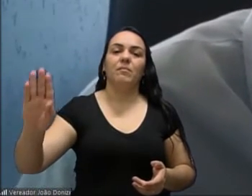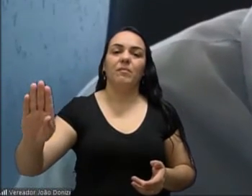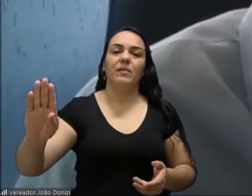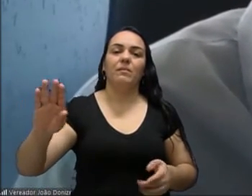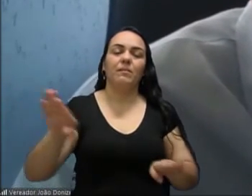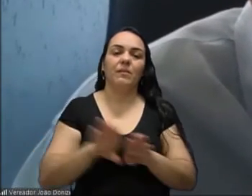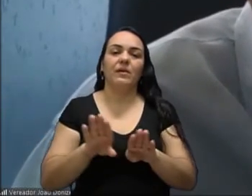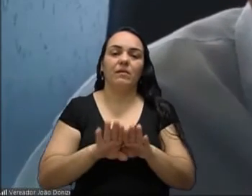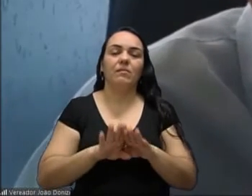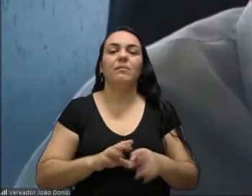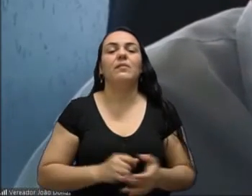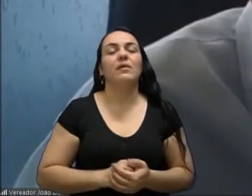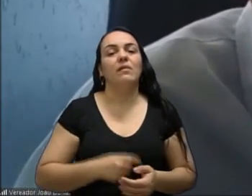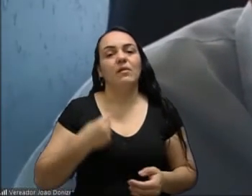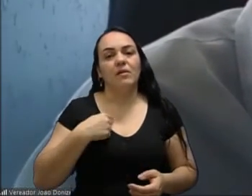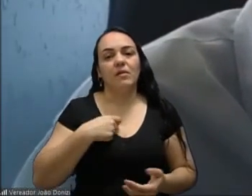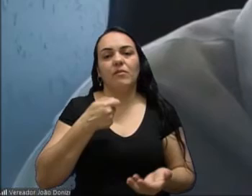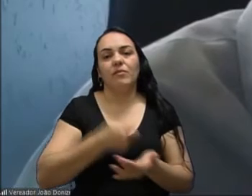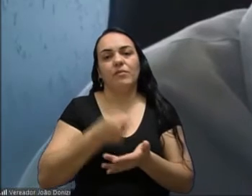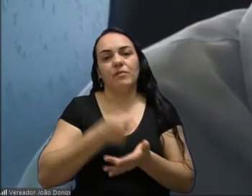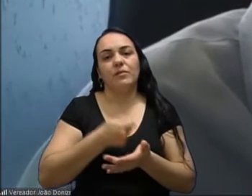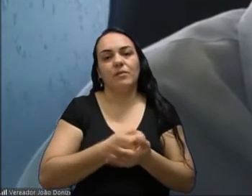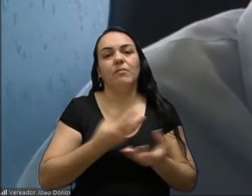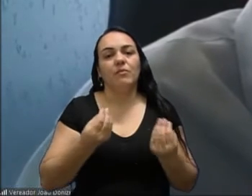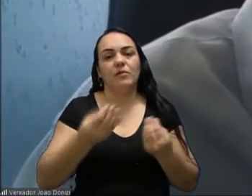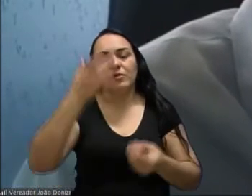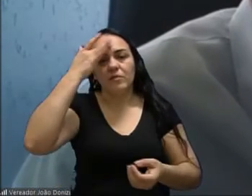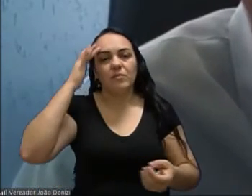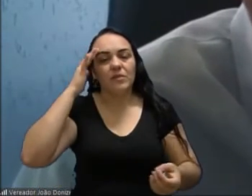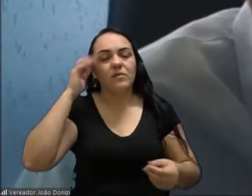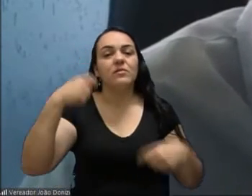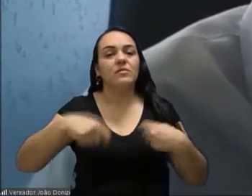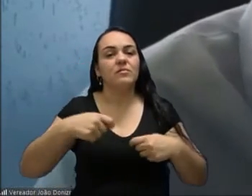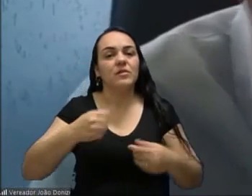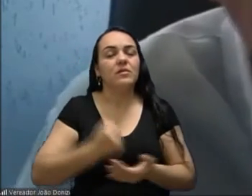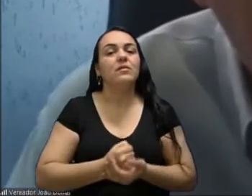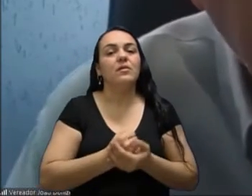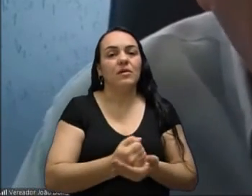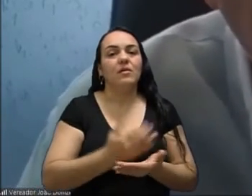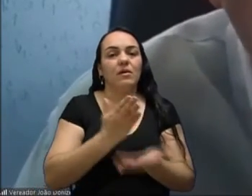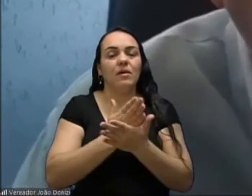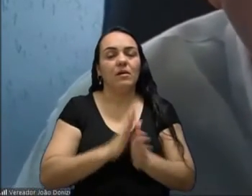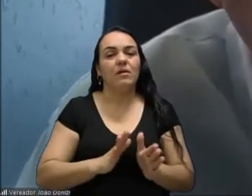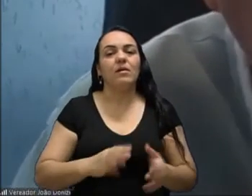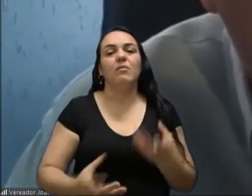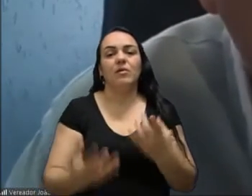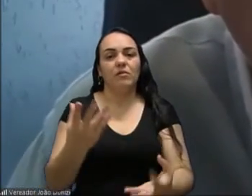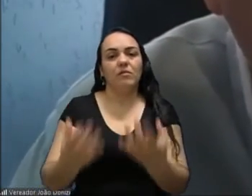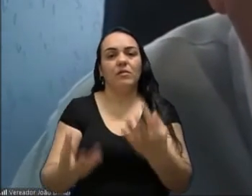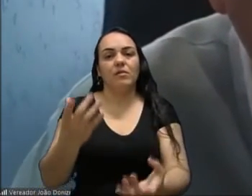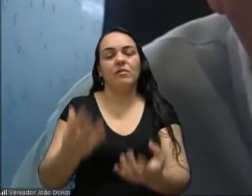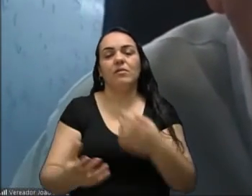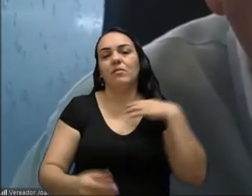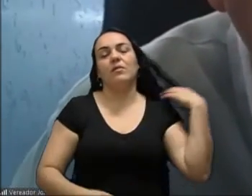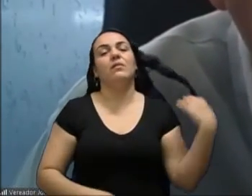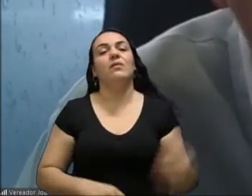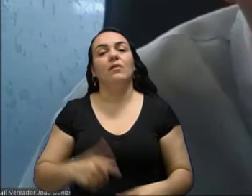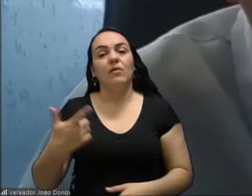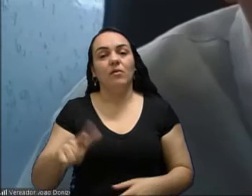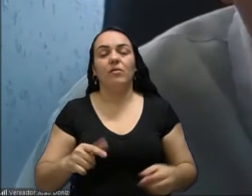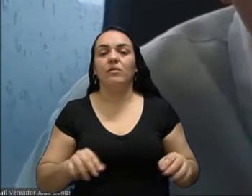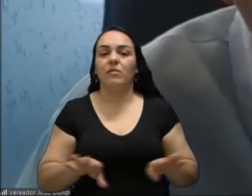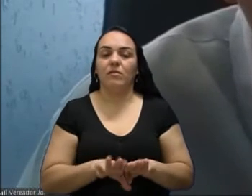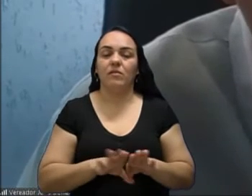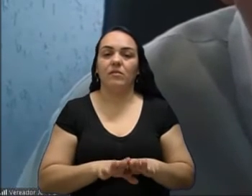nesse local que eu falei porque eu vim sendo cobrado por muitas pessoas da nossa comunidade com relação a isso outra coisa que a comunidade da zona industrial vem sofrendo também